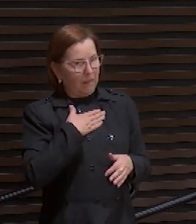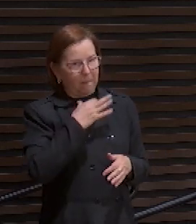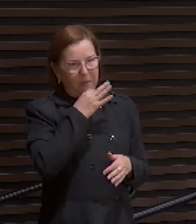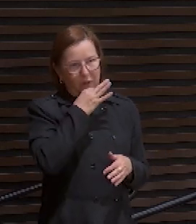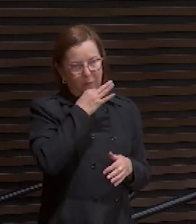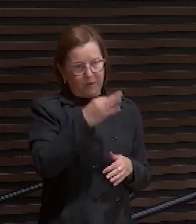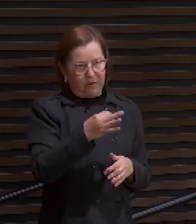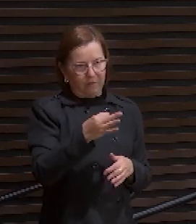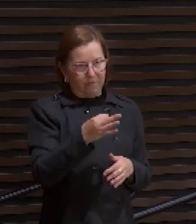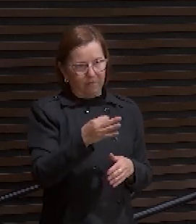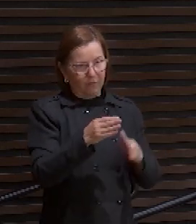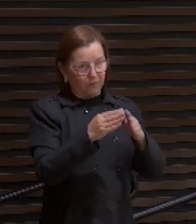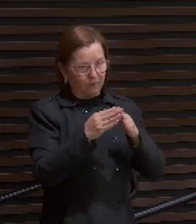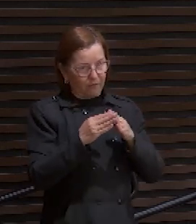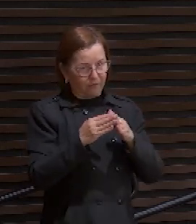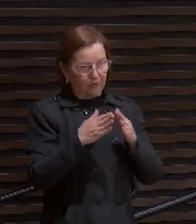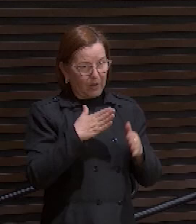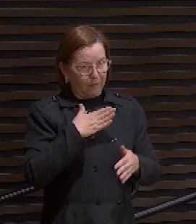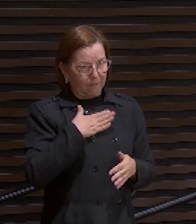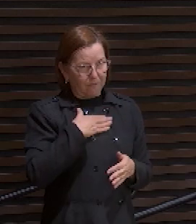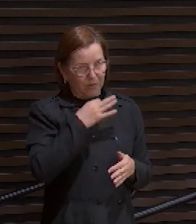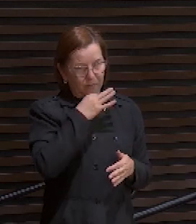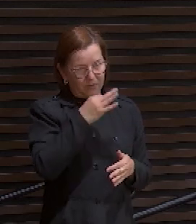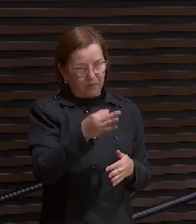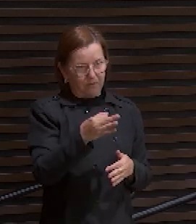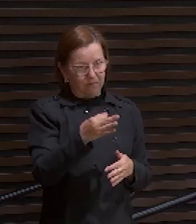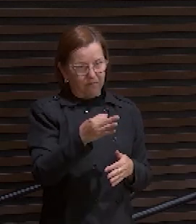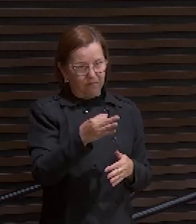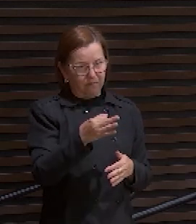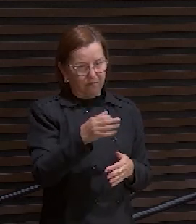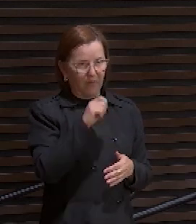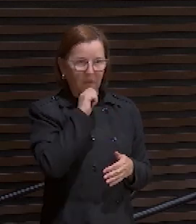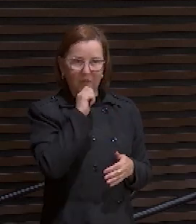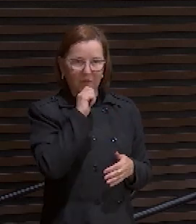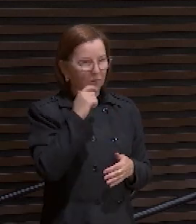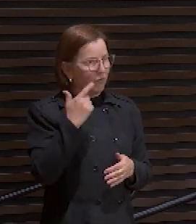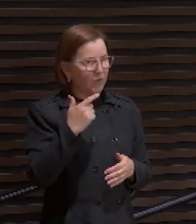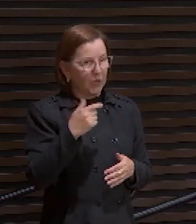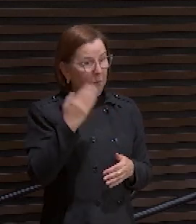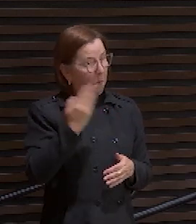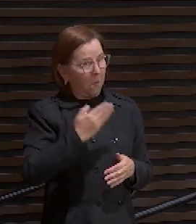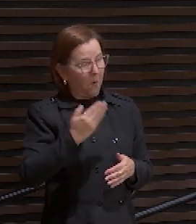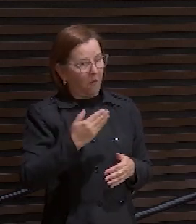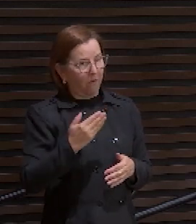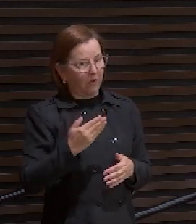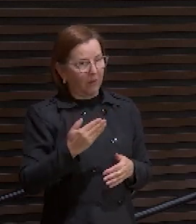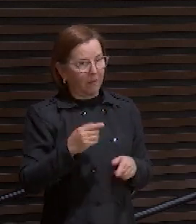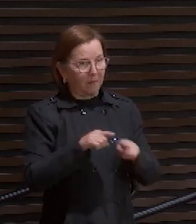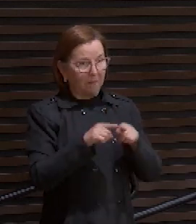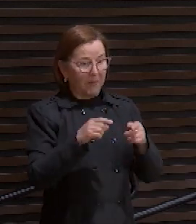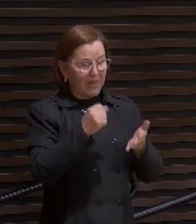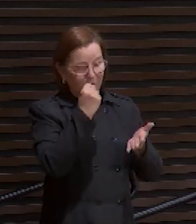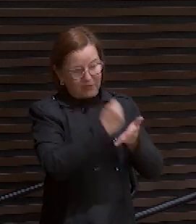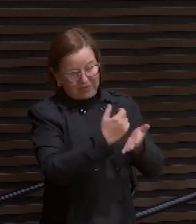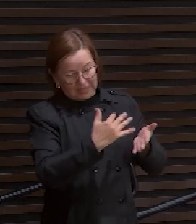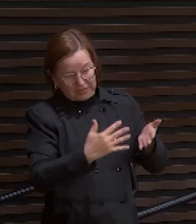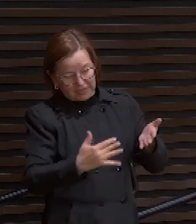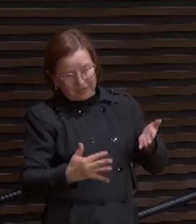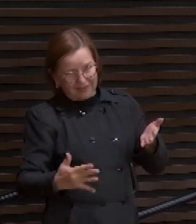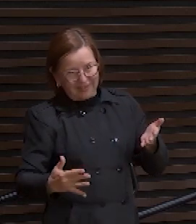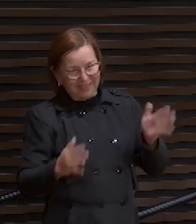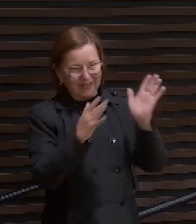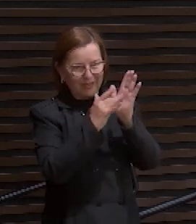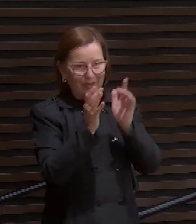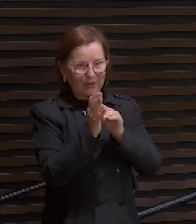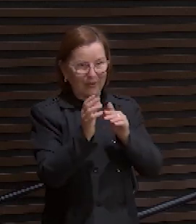por favor, é uma opinião, ainda não temos provas, o sangue dele caiu na tampa da